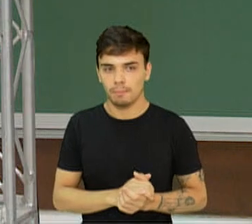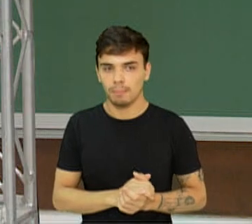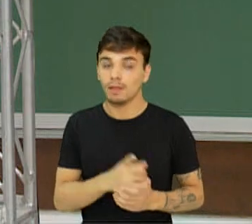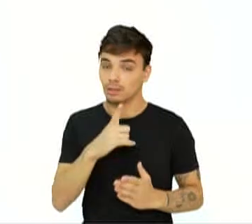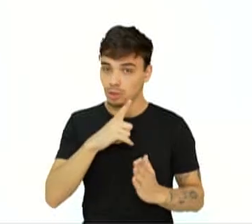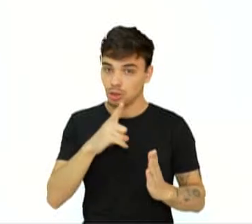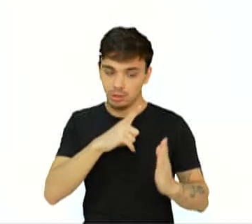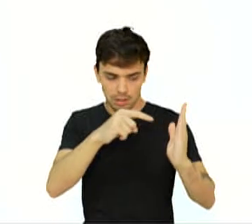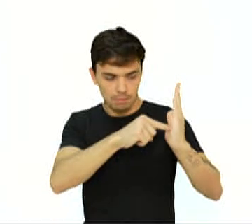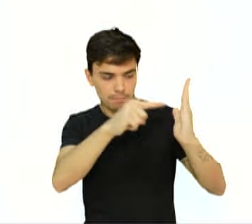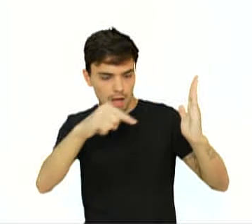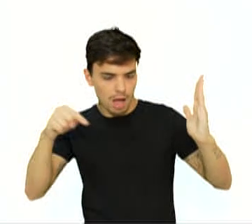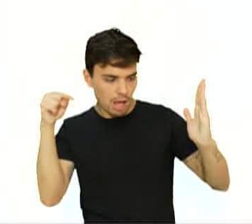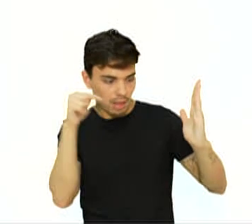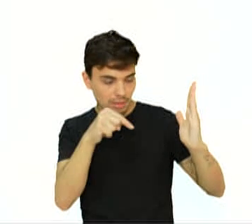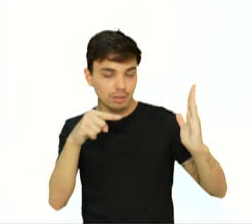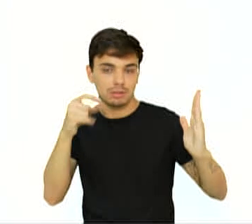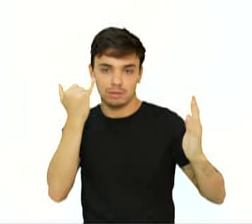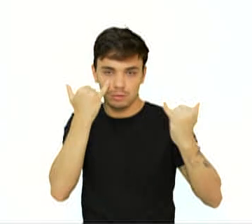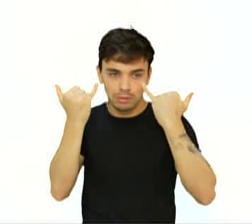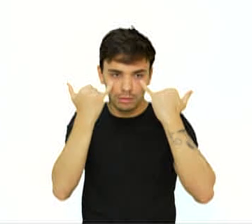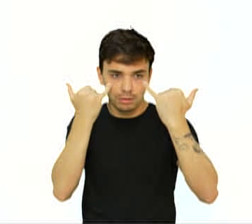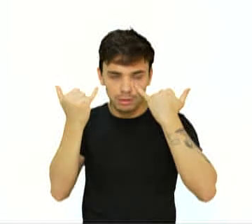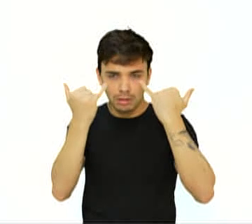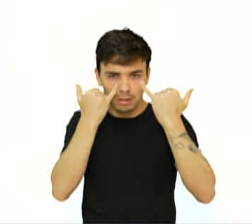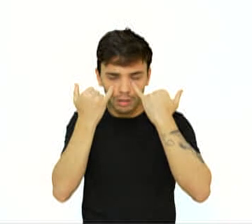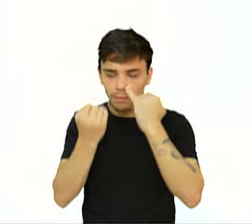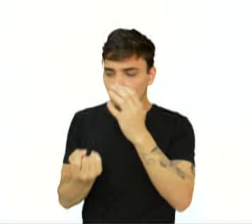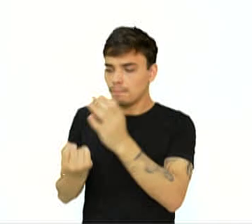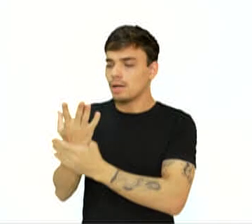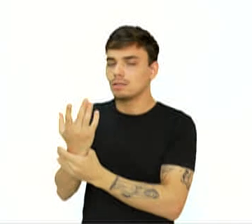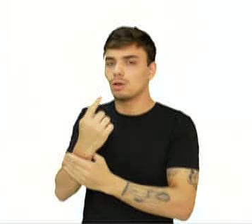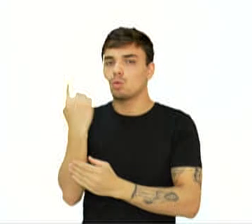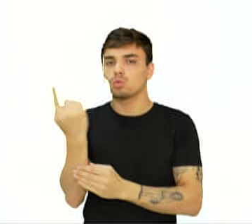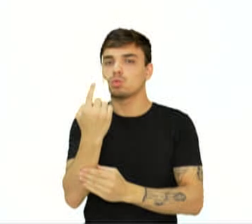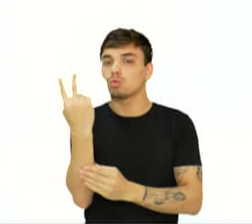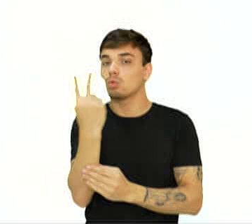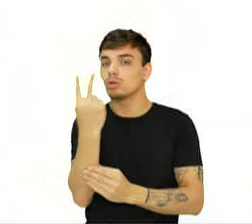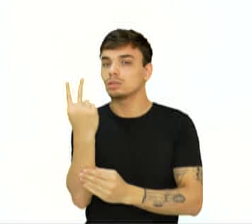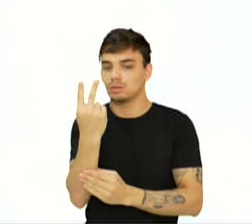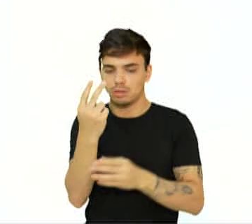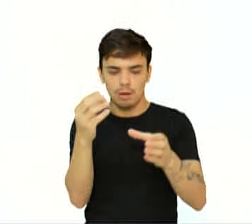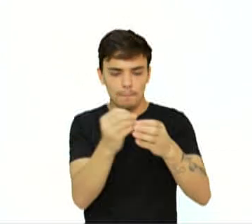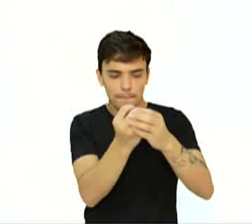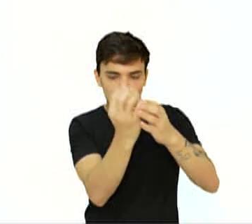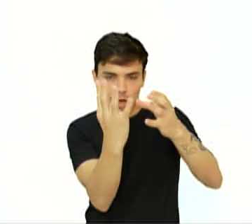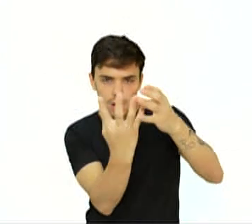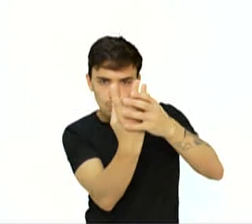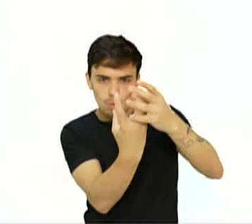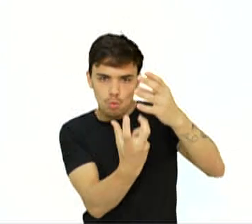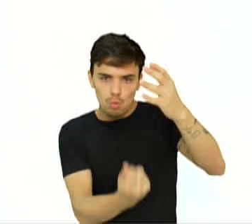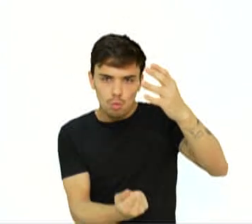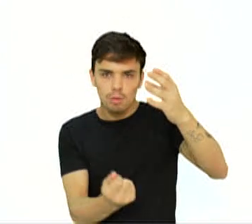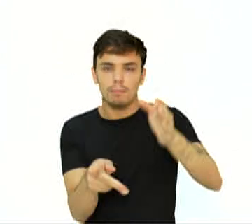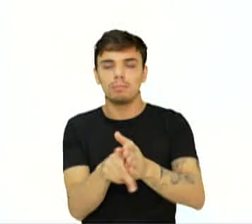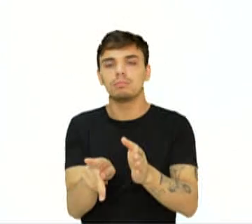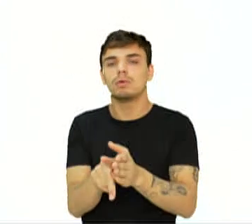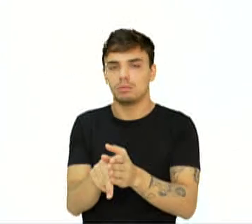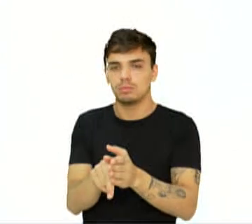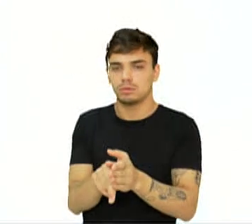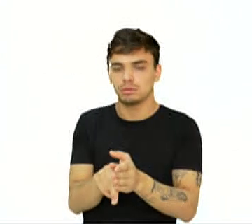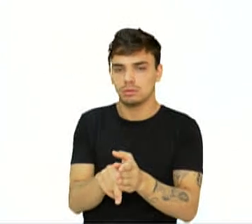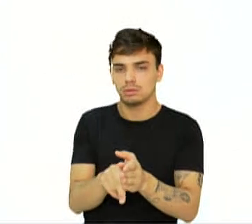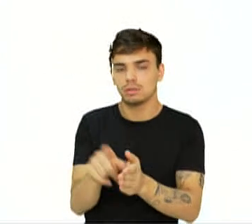Carregava a informação da fusão de dois buracos negros com massas baixas para o padrão esperado, que é